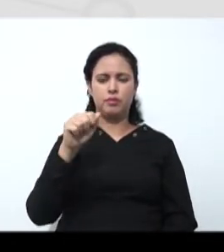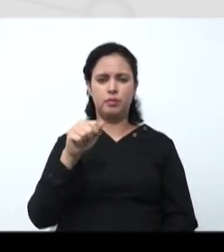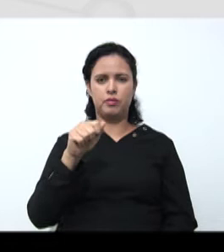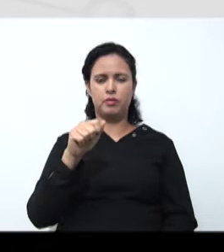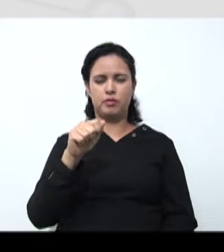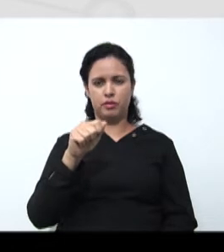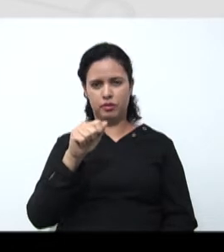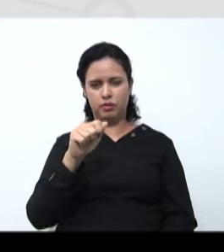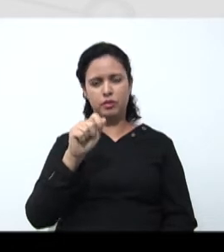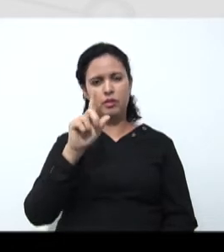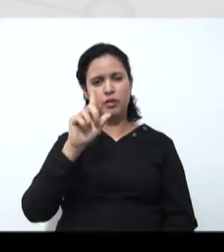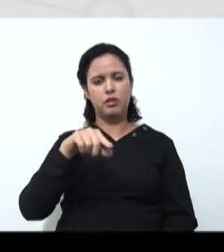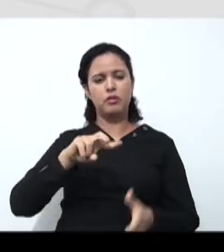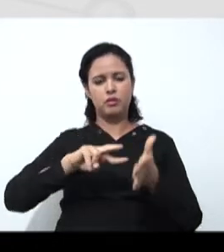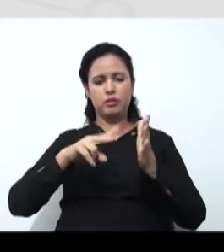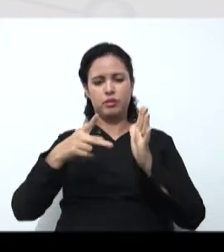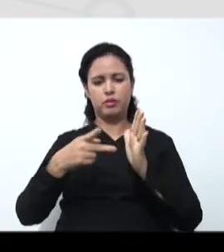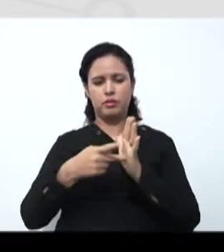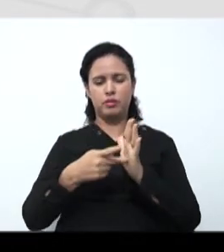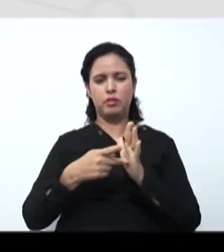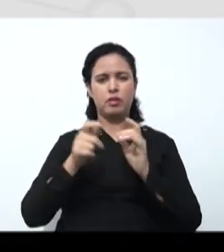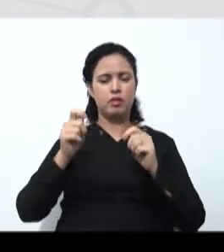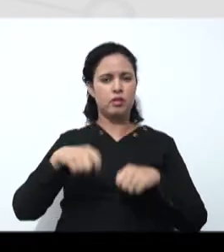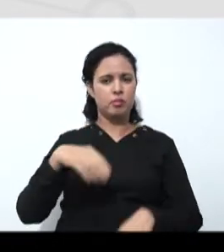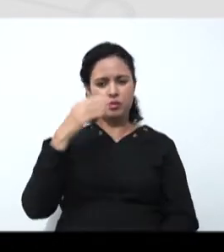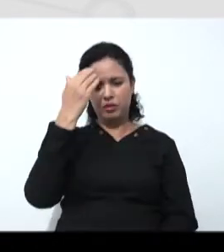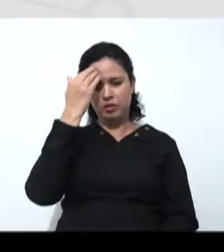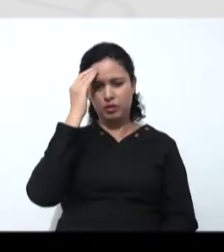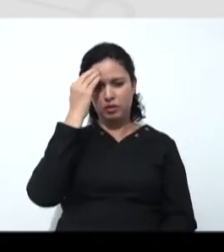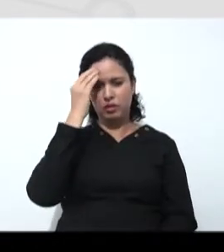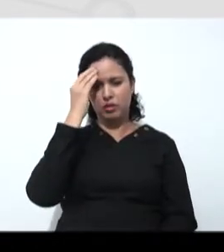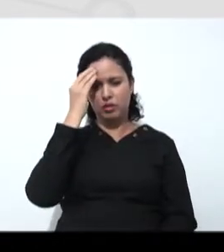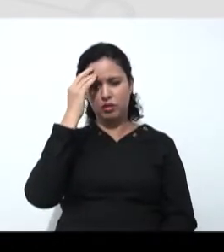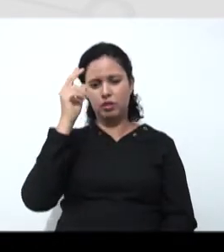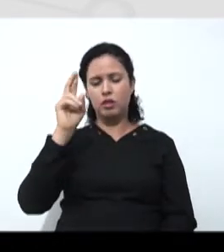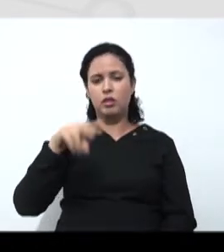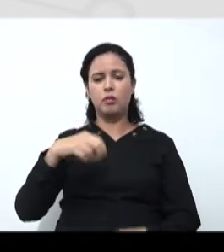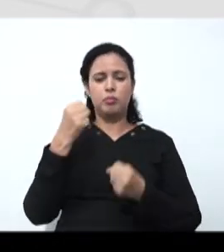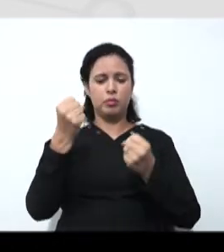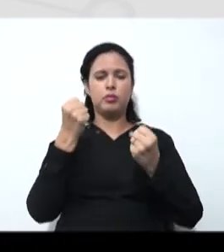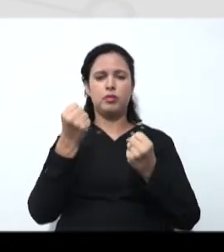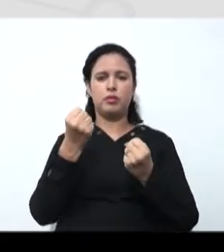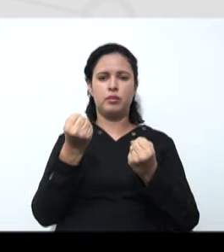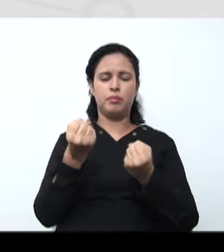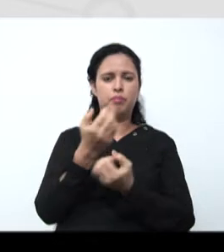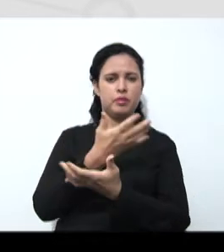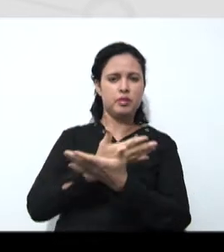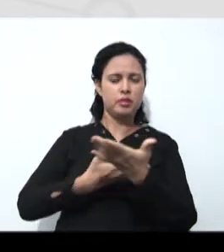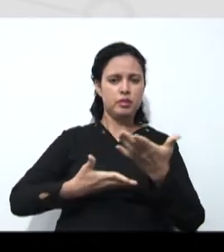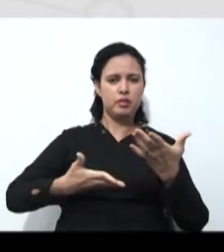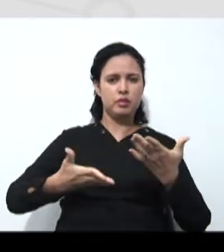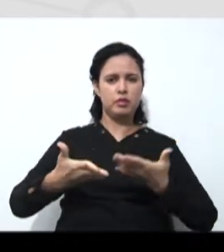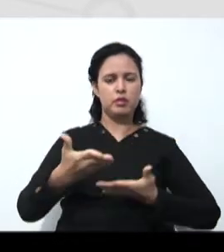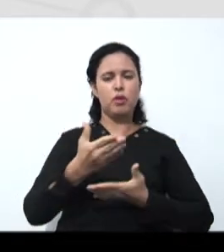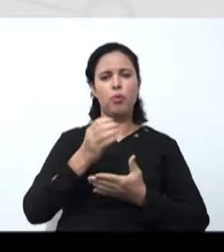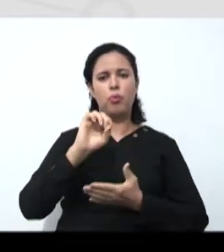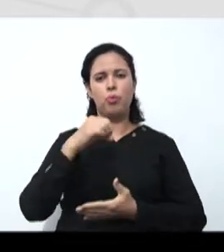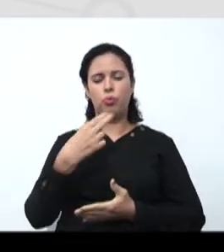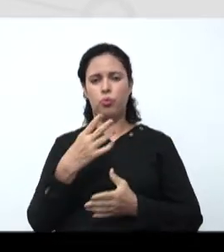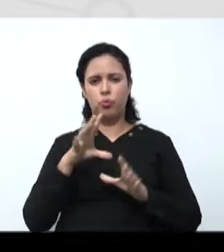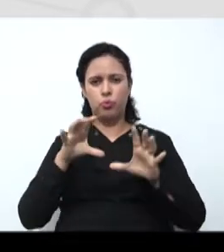democrática e associativa pode ser entendida como o quê? O poder partilhado ou ação